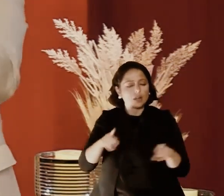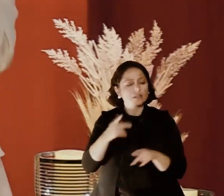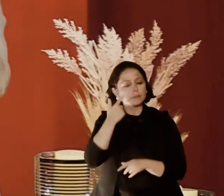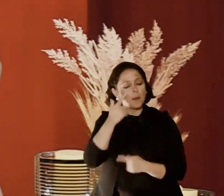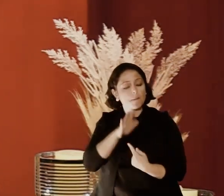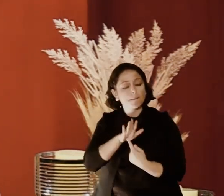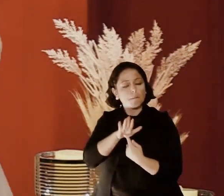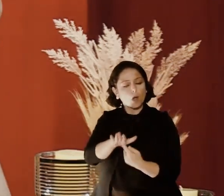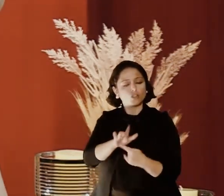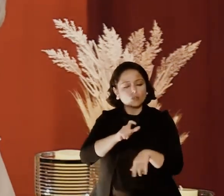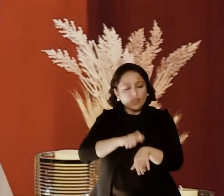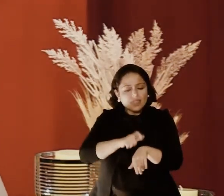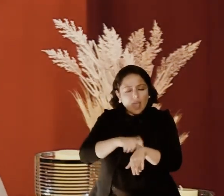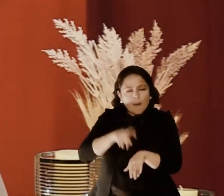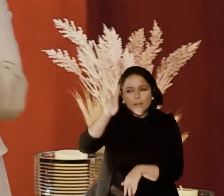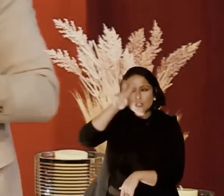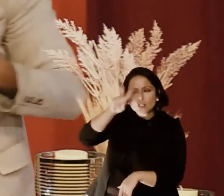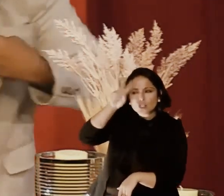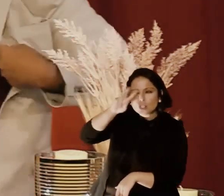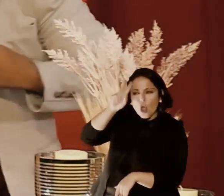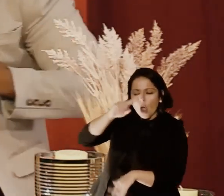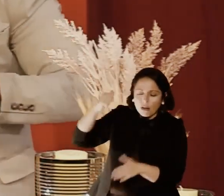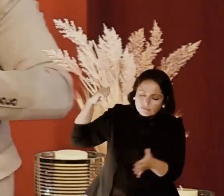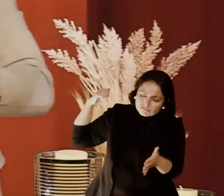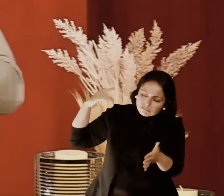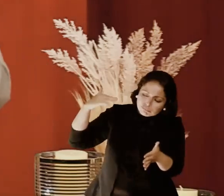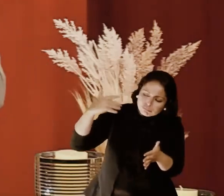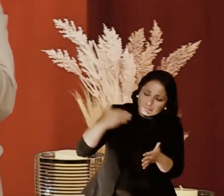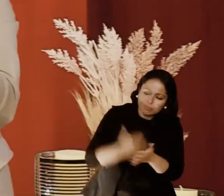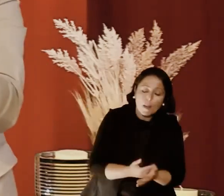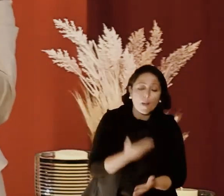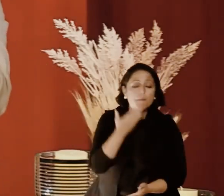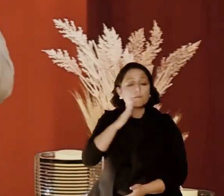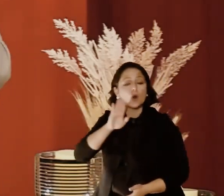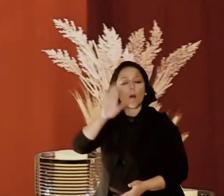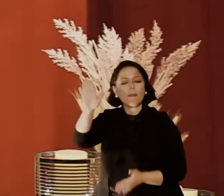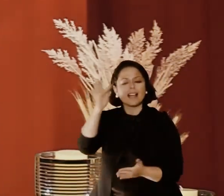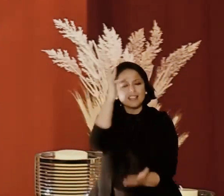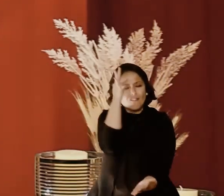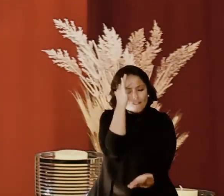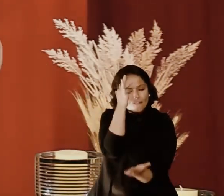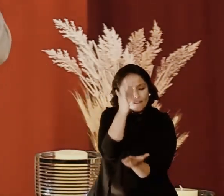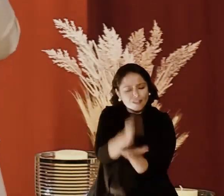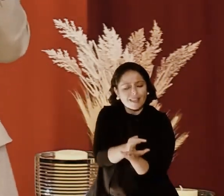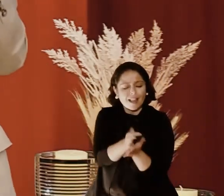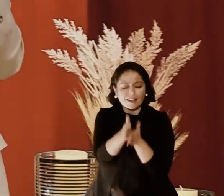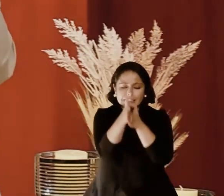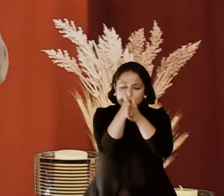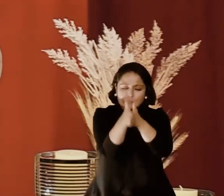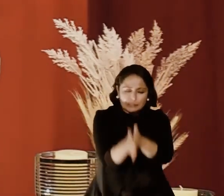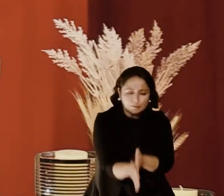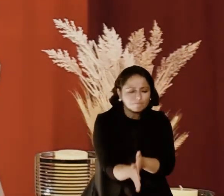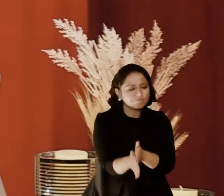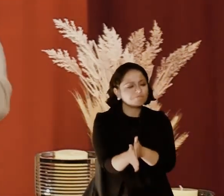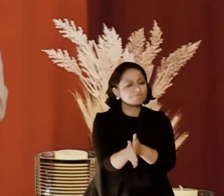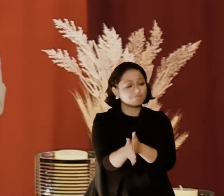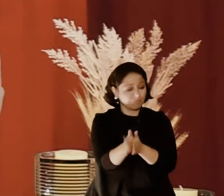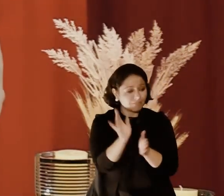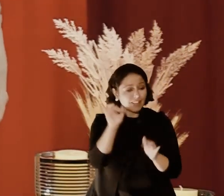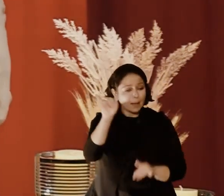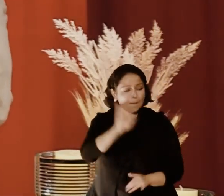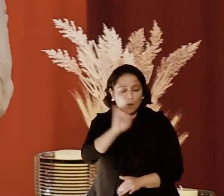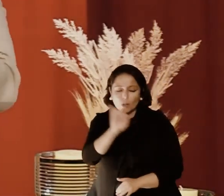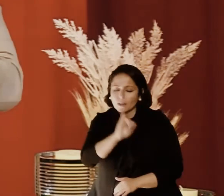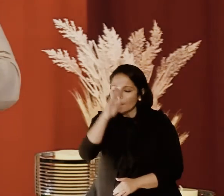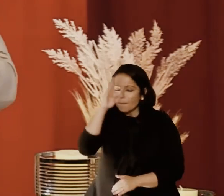o Senhor, ele tem cumprido todas as suas promessas. A fidelidade de Deus é um dos importantes